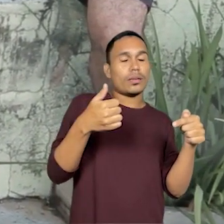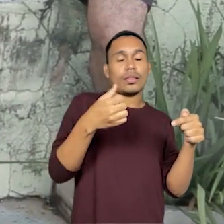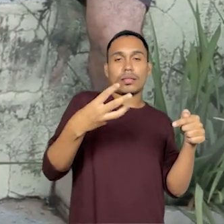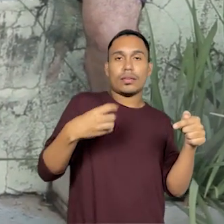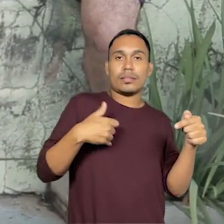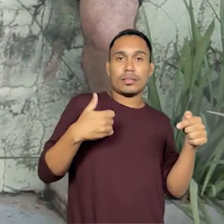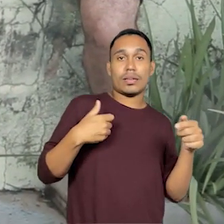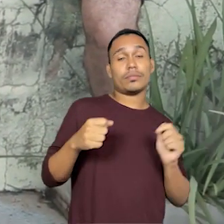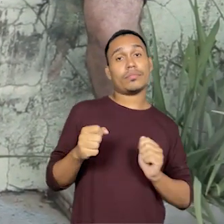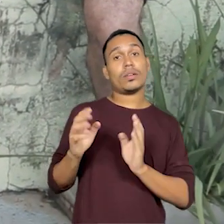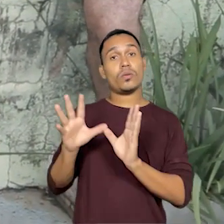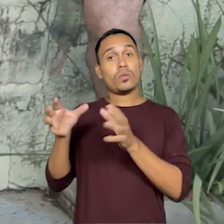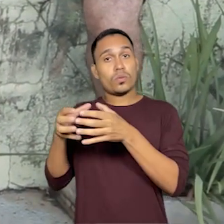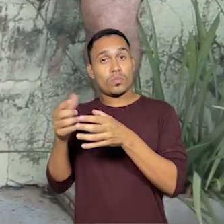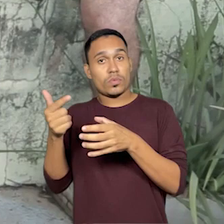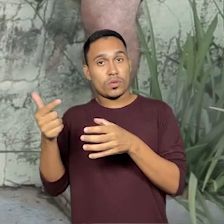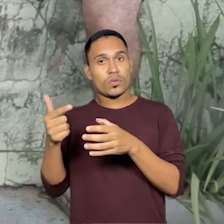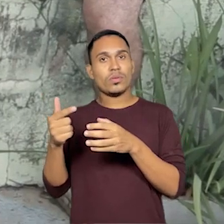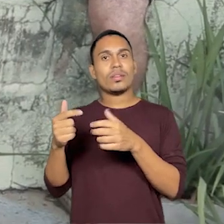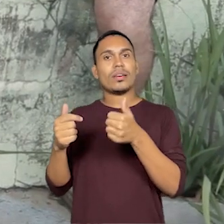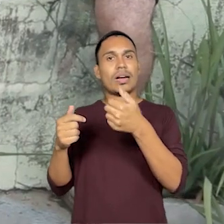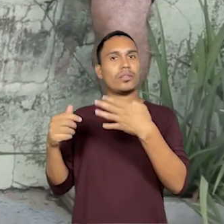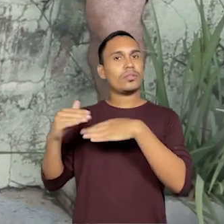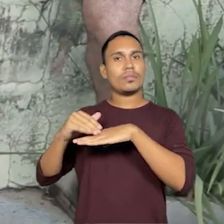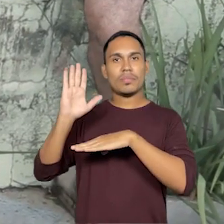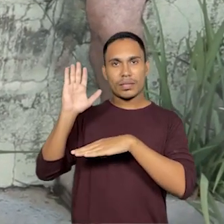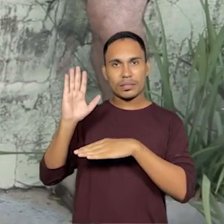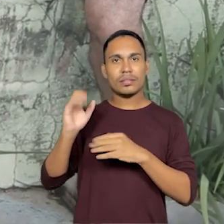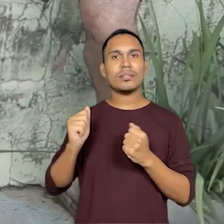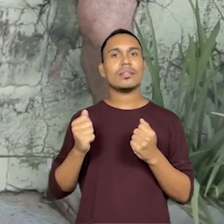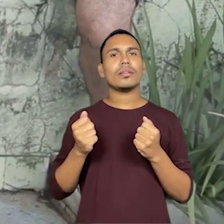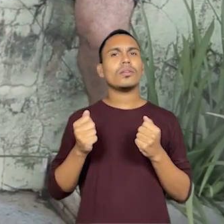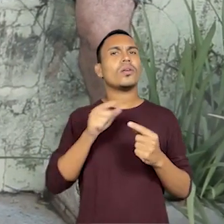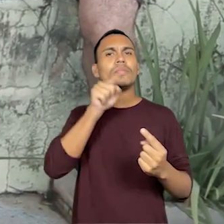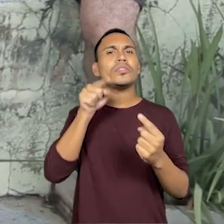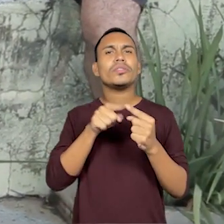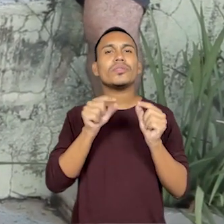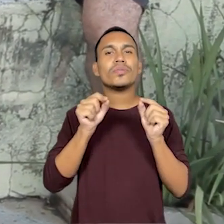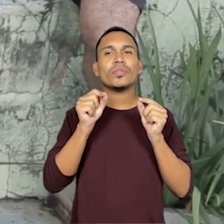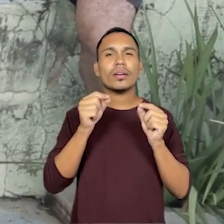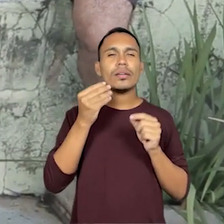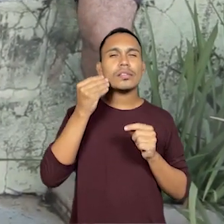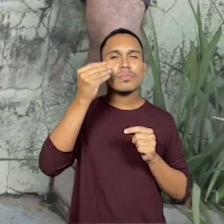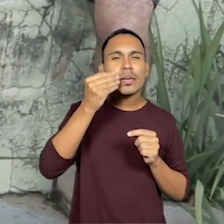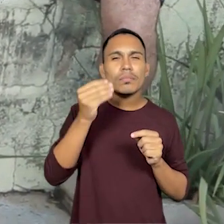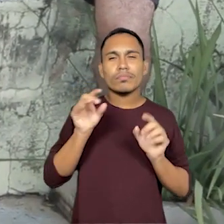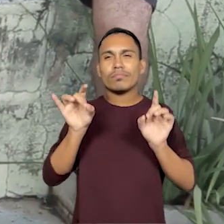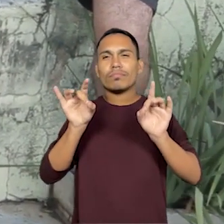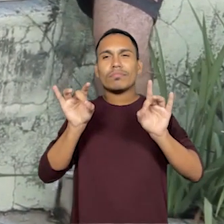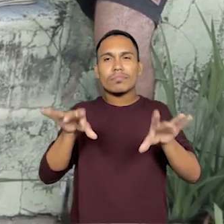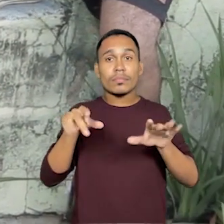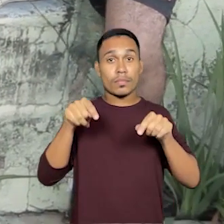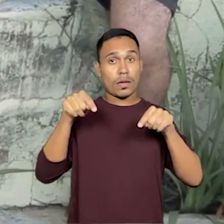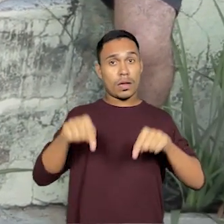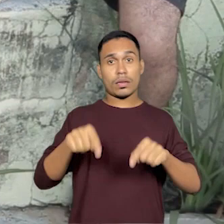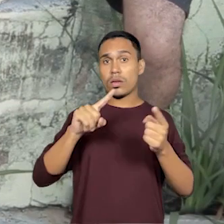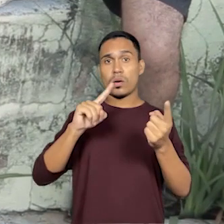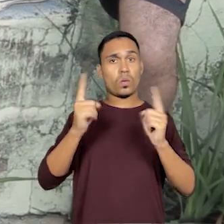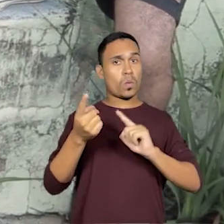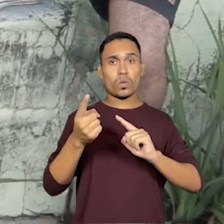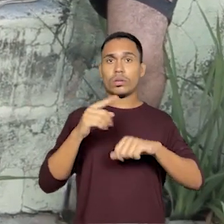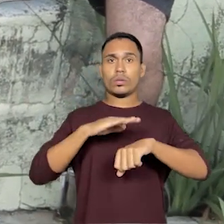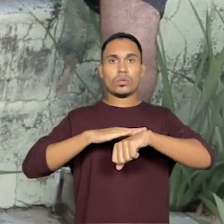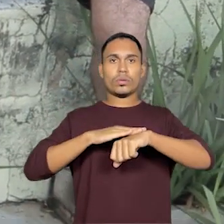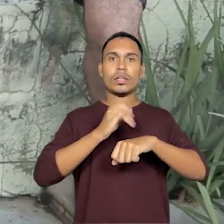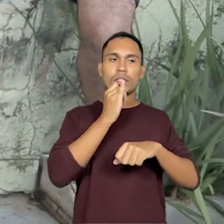partir de 14, para que ele faça a arte, ele veja a arte em caráter experimental, processual. Aqui é contraturno, ele estuda num horário e vem para